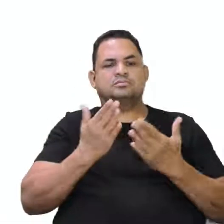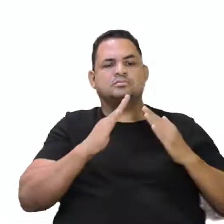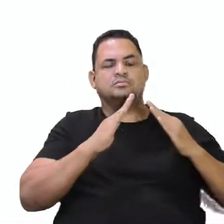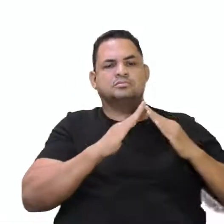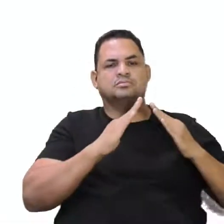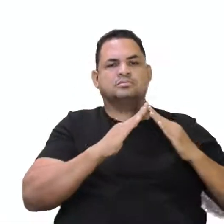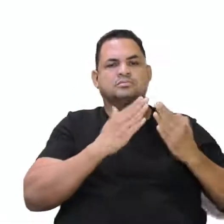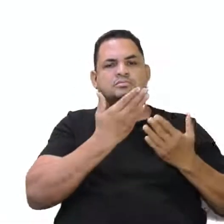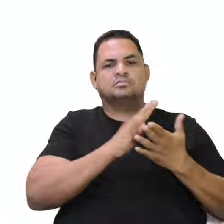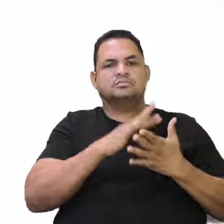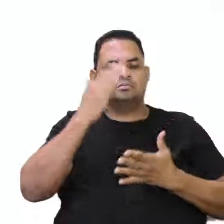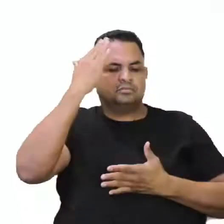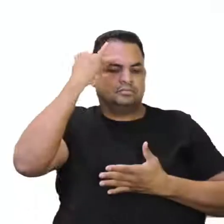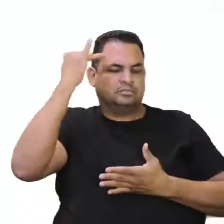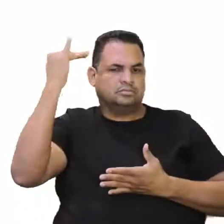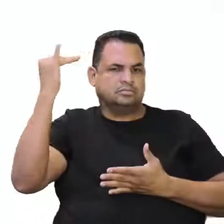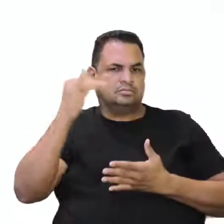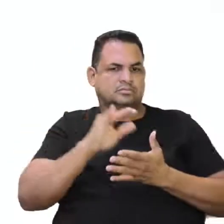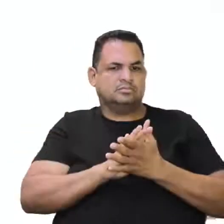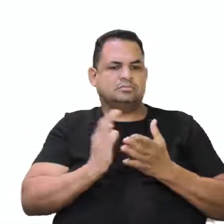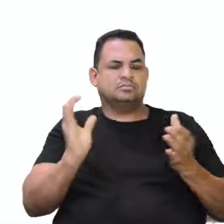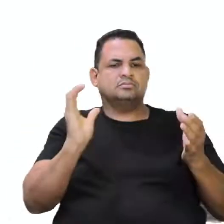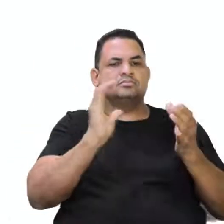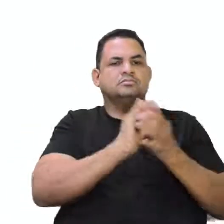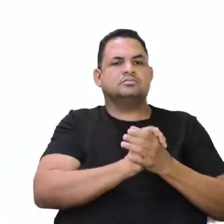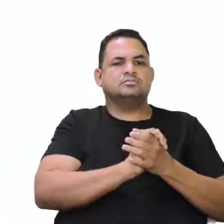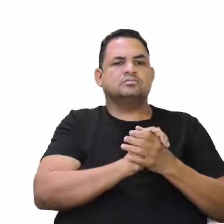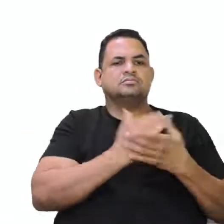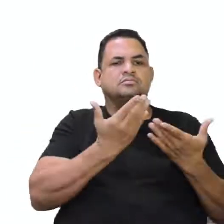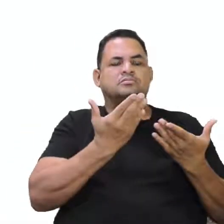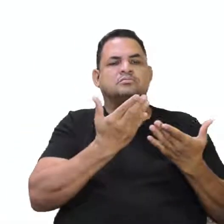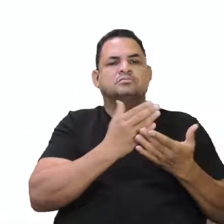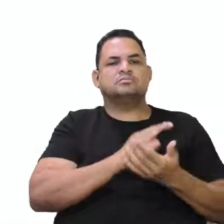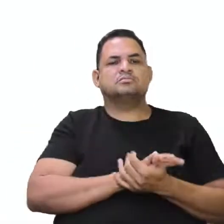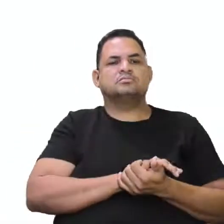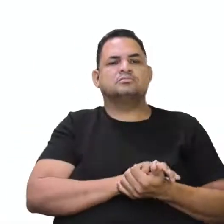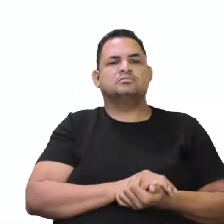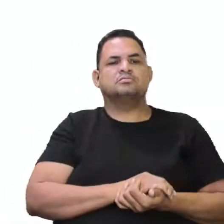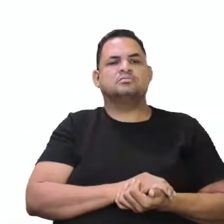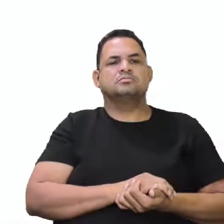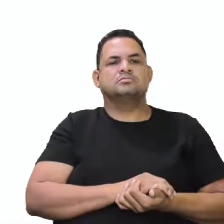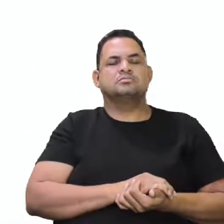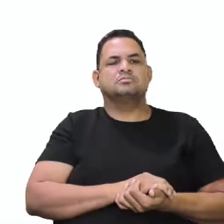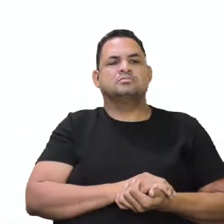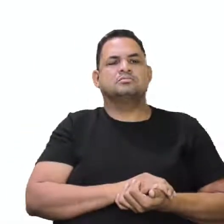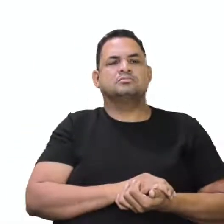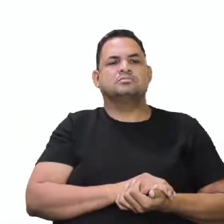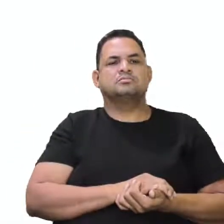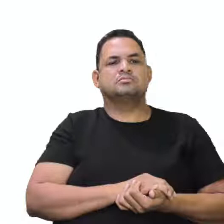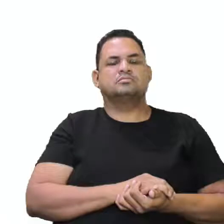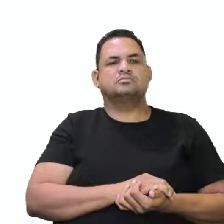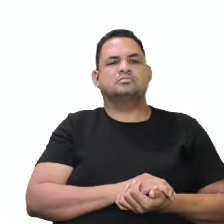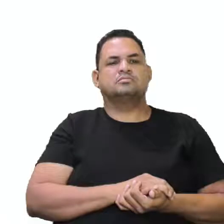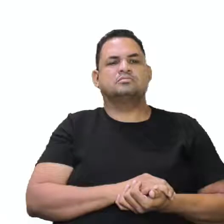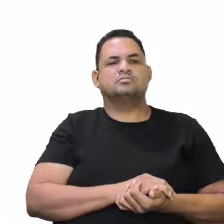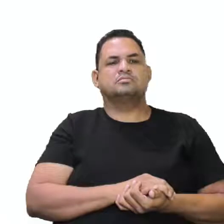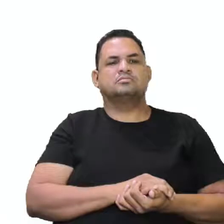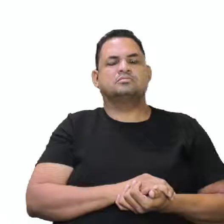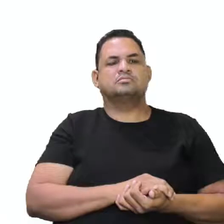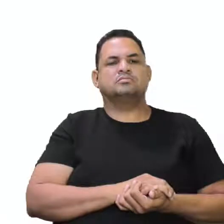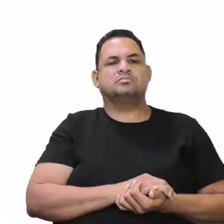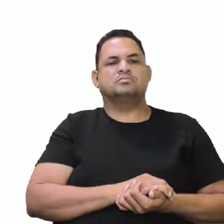casa do famoso casal, que foi um casal star-crossed? Eles eram